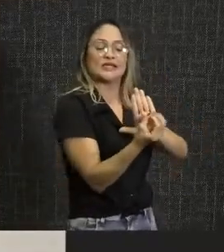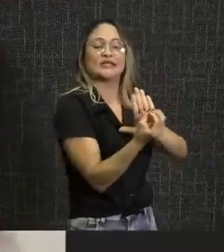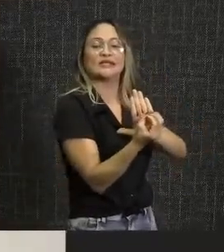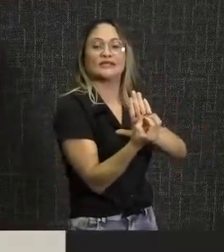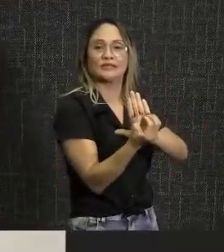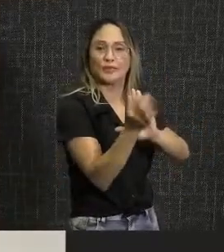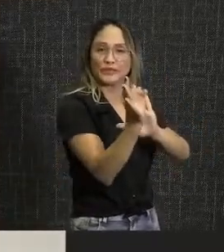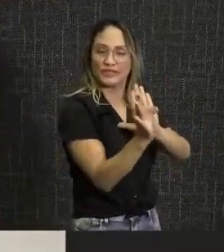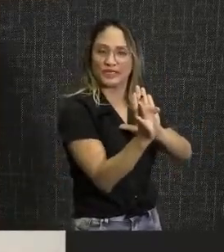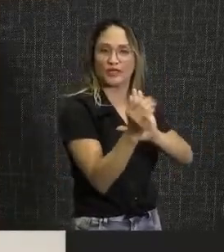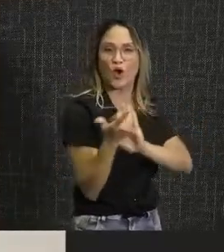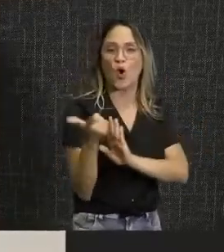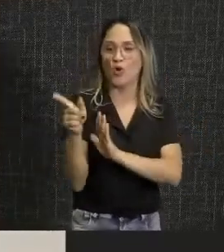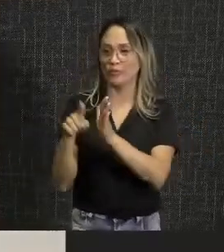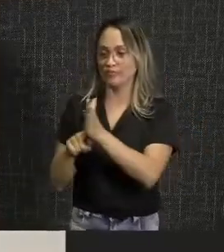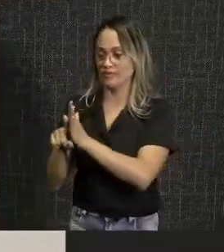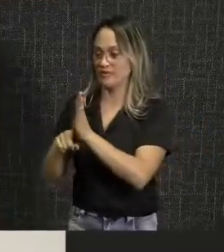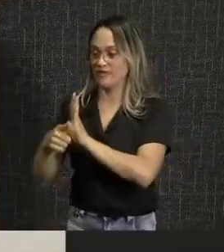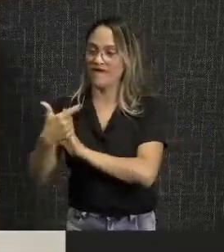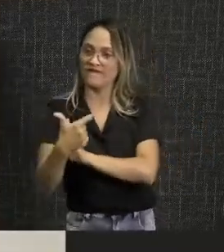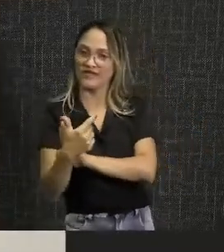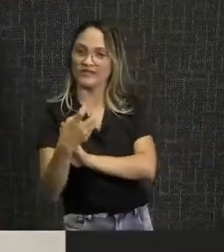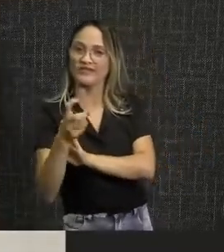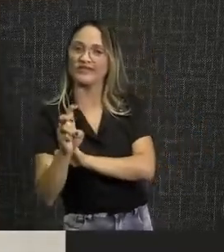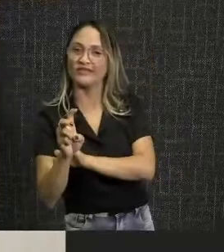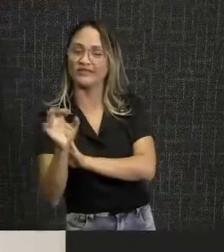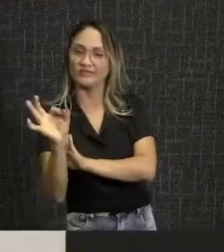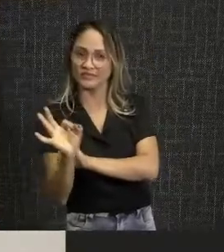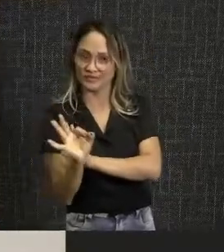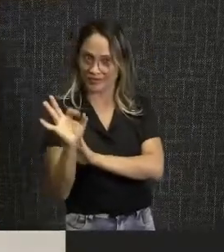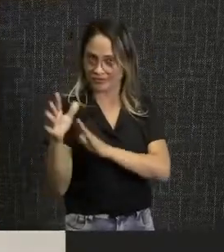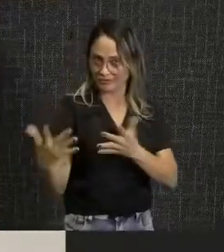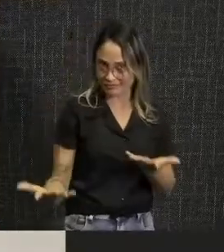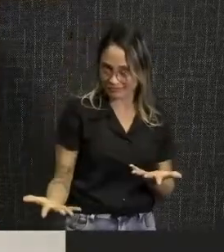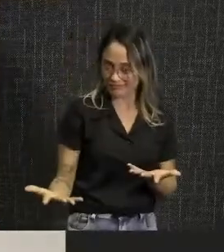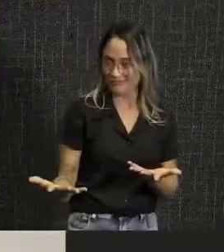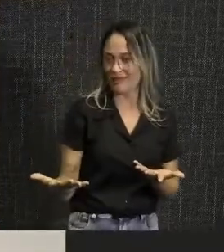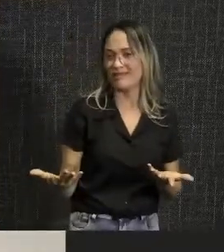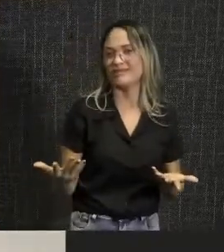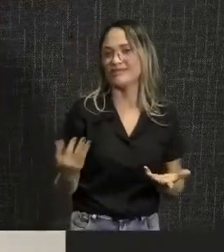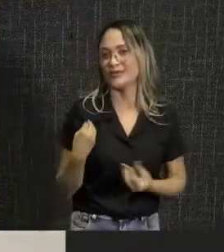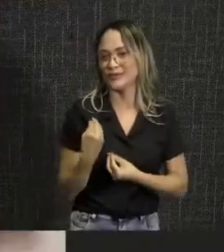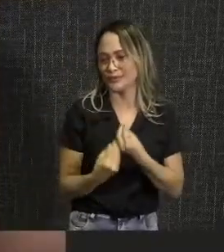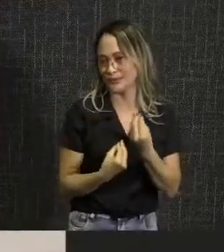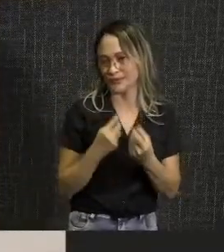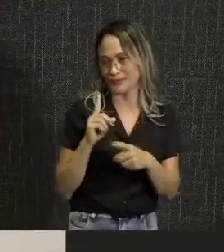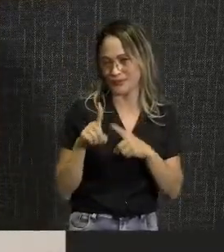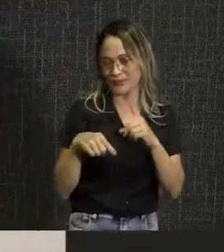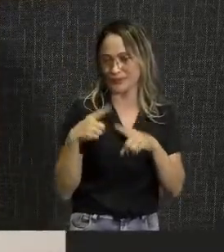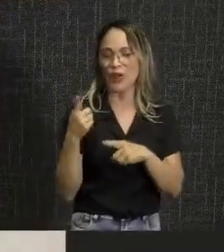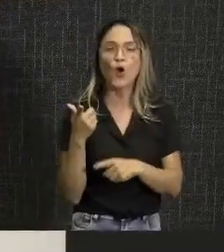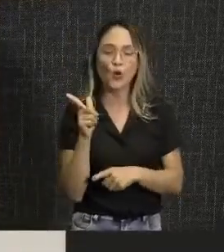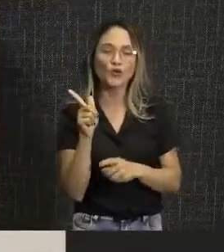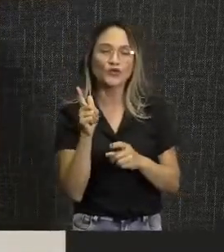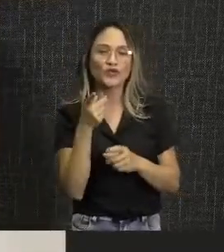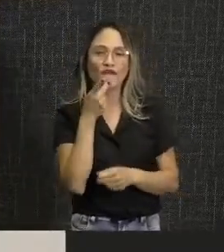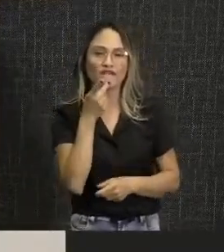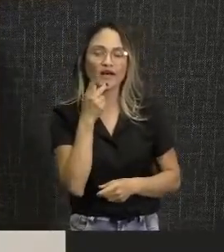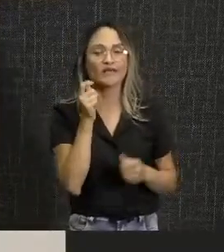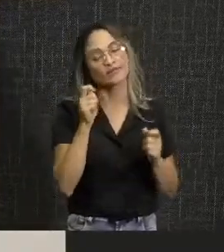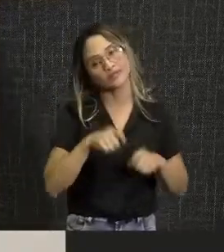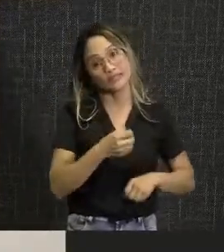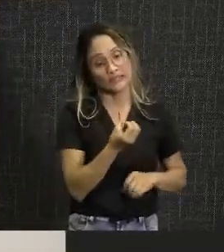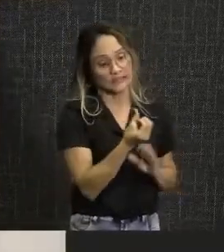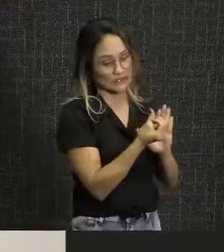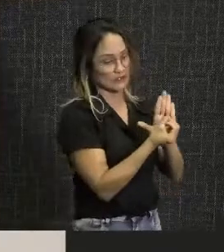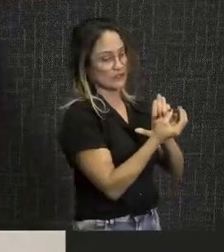25%. 25% da população, você já acabou. Ali essa epidemia já não vai mais para frente. Outros falam, não, pode chegar em 60%. E aí é um